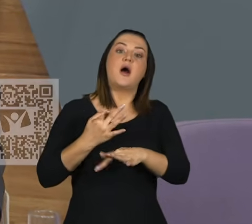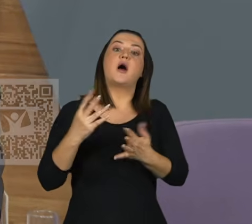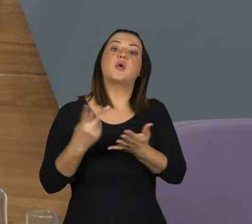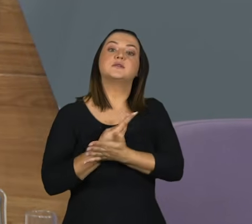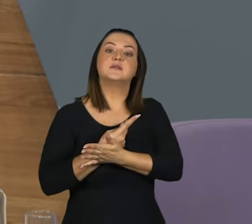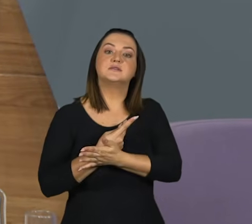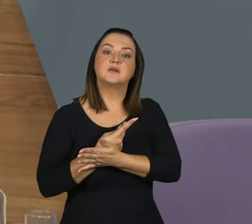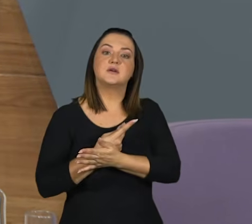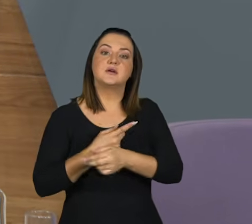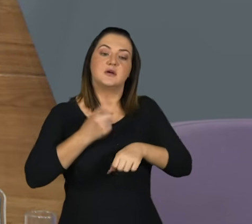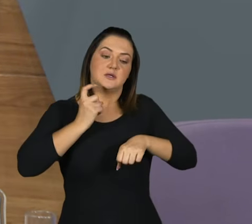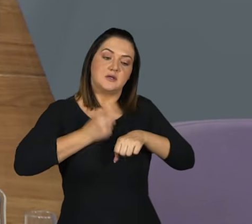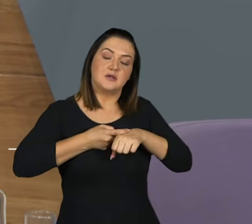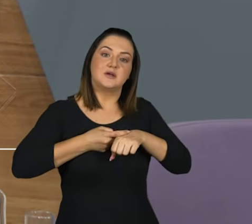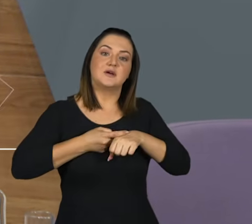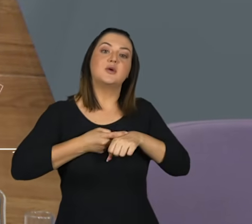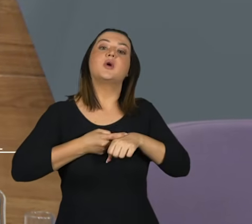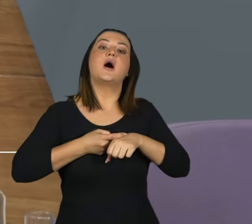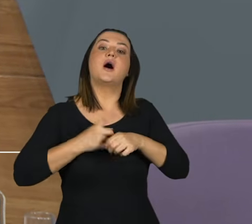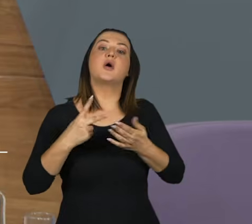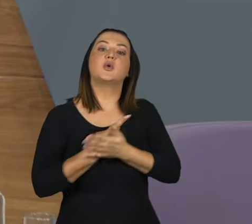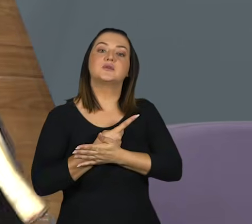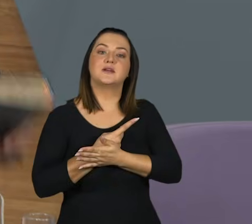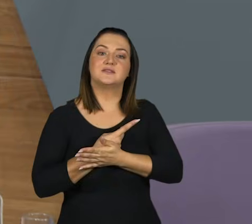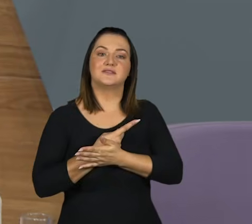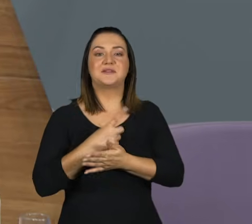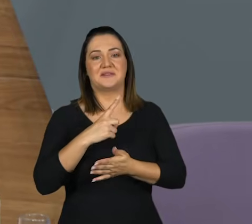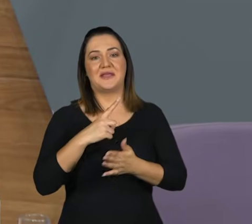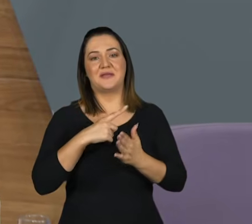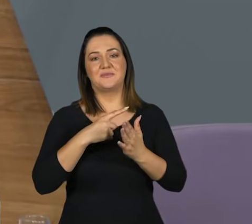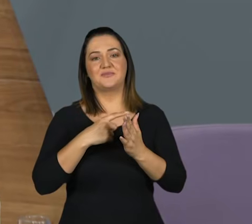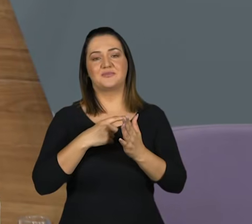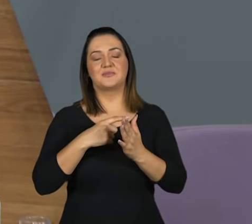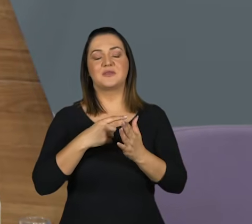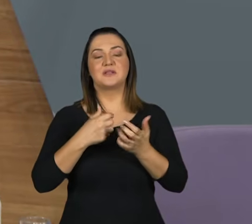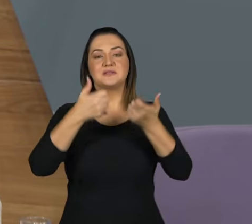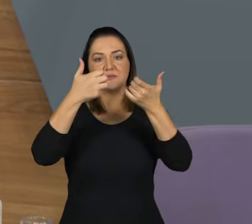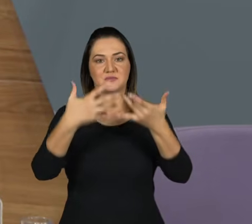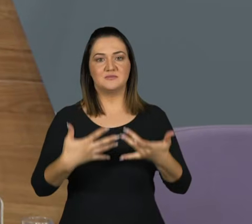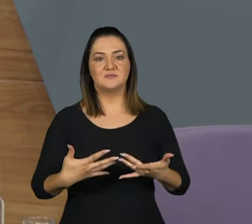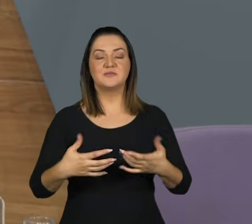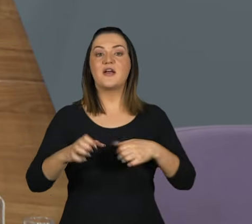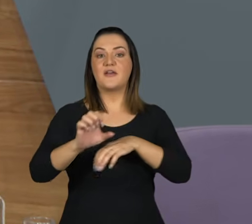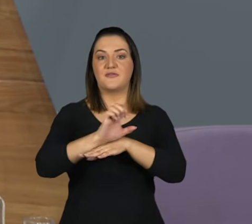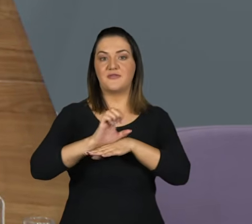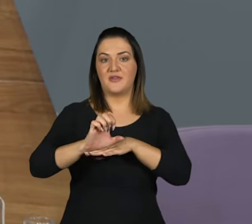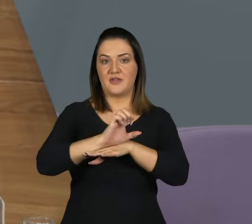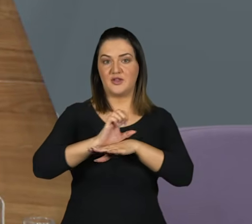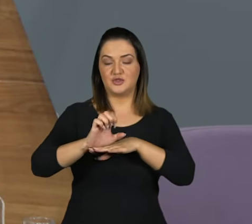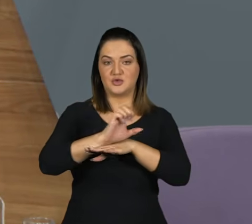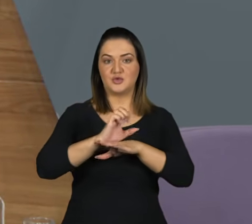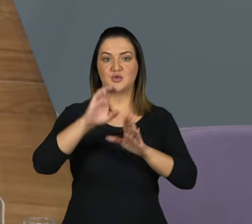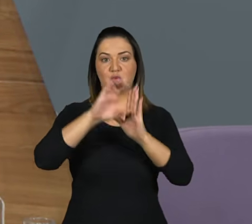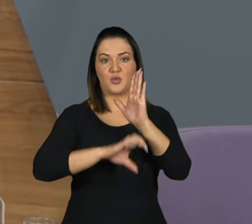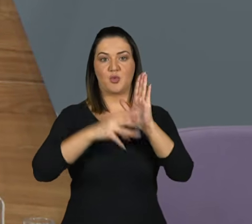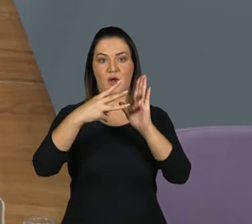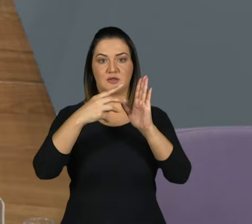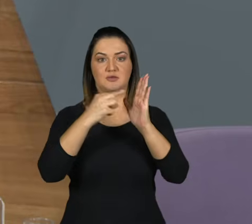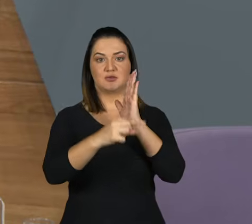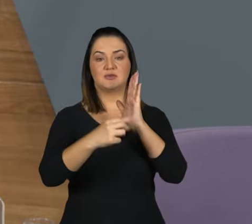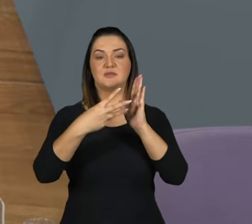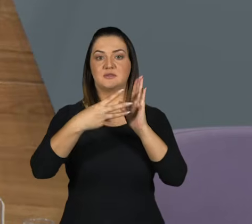até chegar a um ponto, que é o passo 3, que está em Efésios 4, 30 e 31, que fala assim: